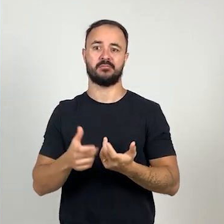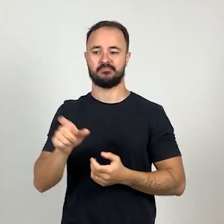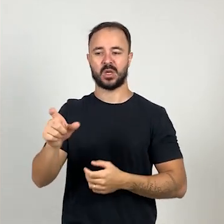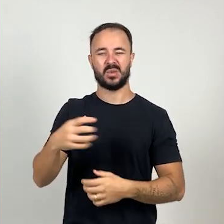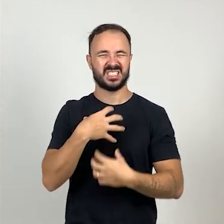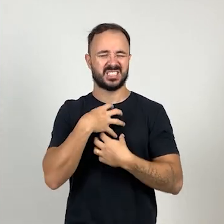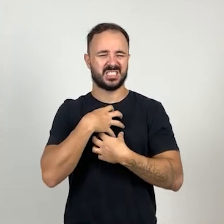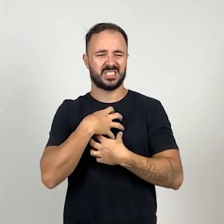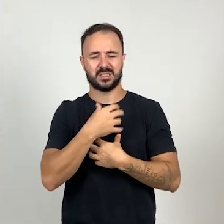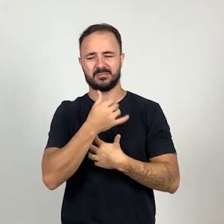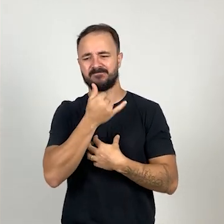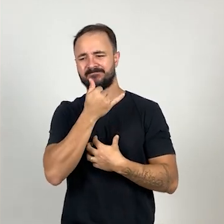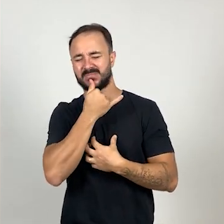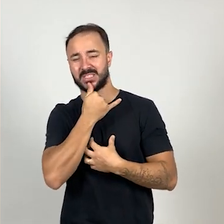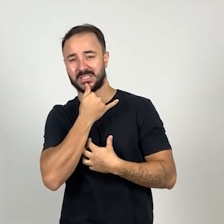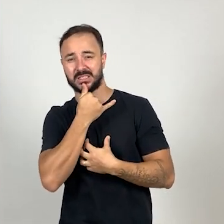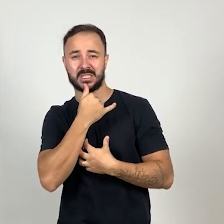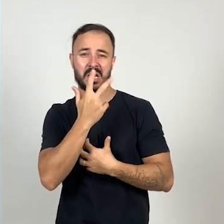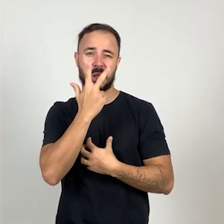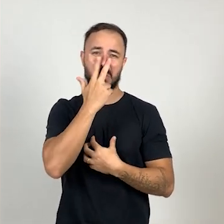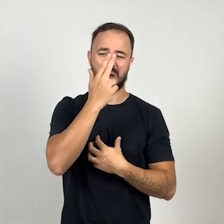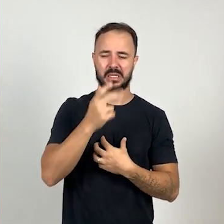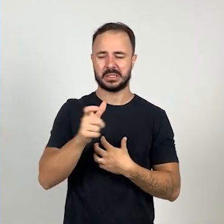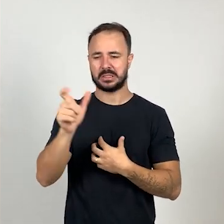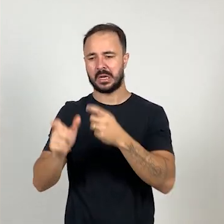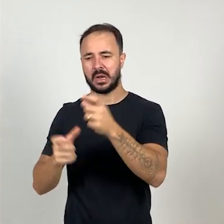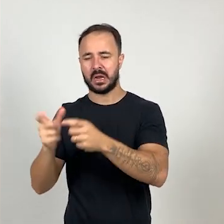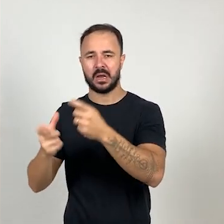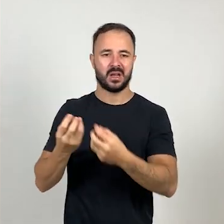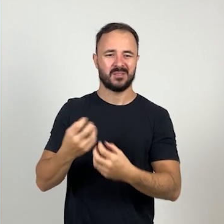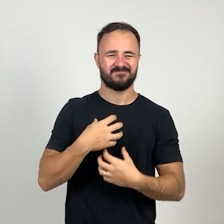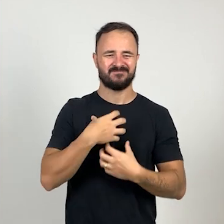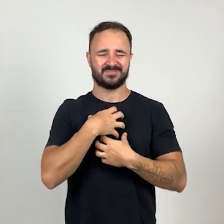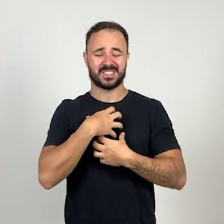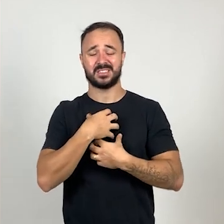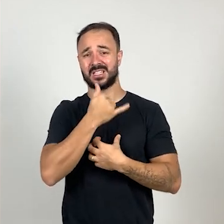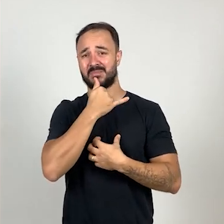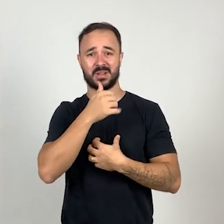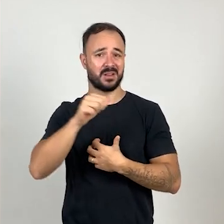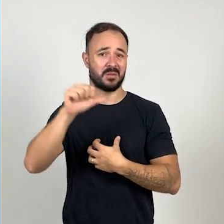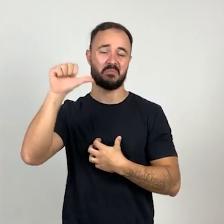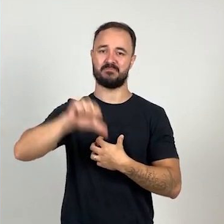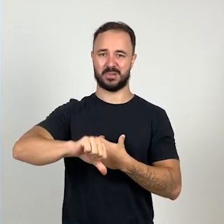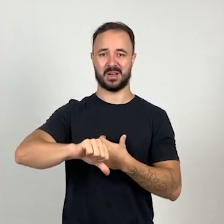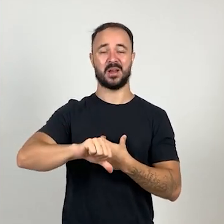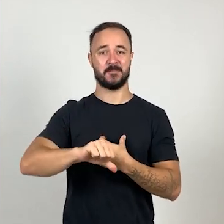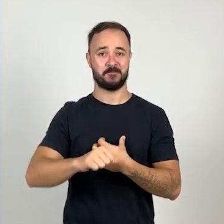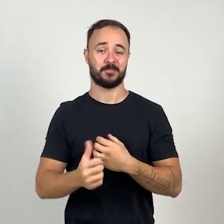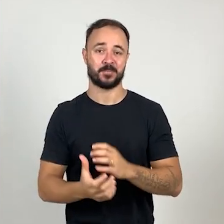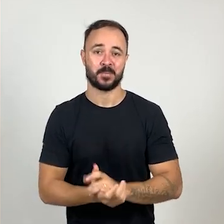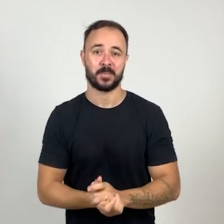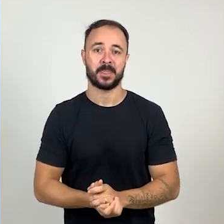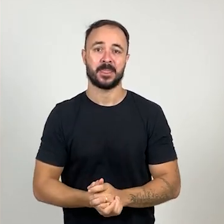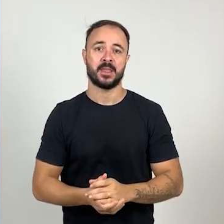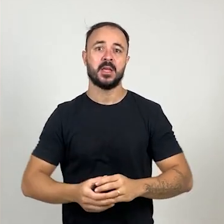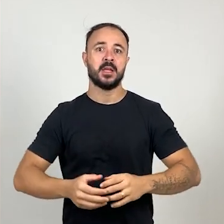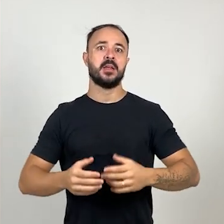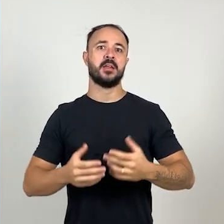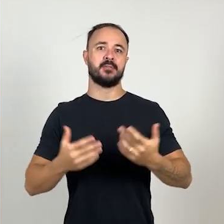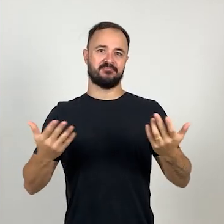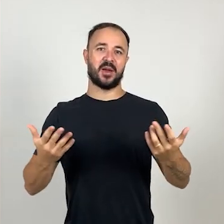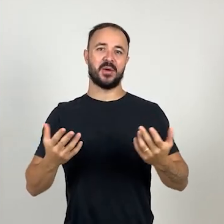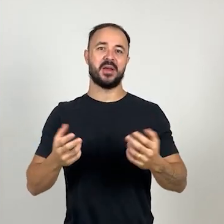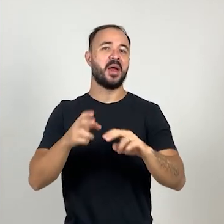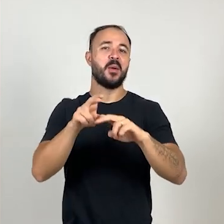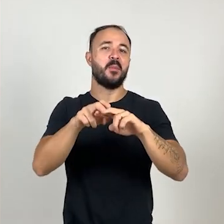autoestima quanto o senso de pertencimento da comunidade negra. Essas consequências evidenciam como a escravidão